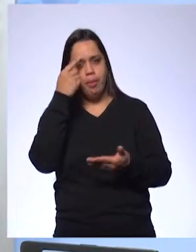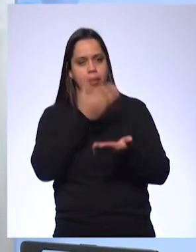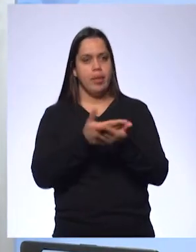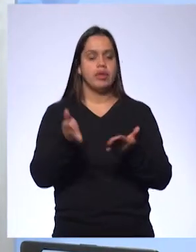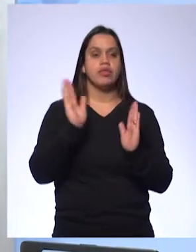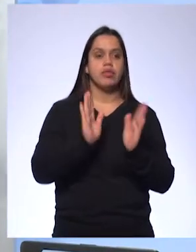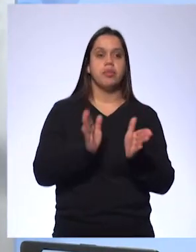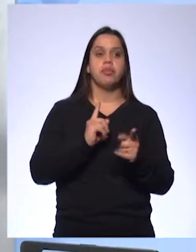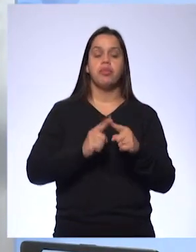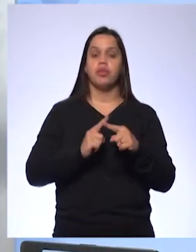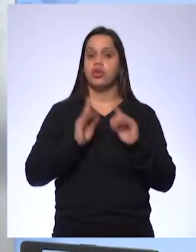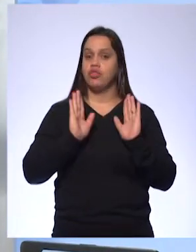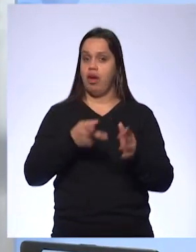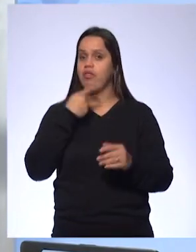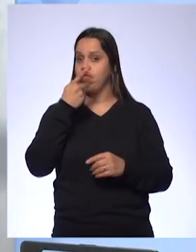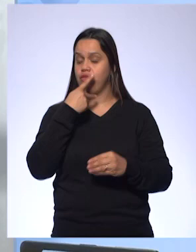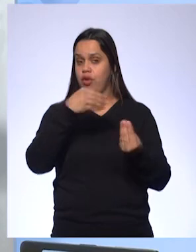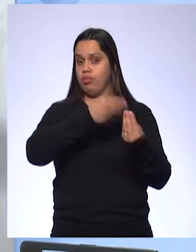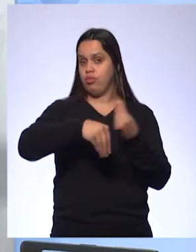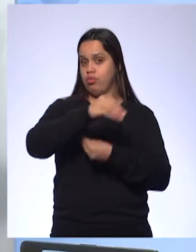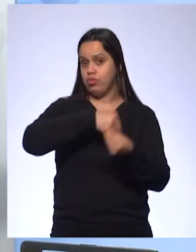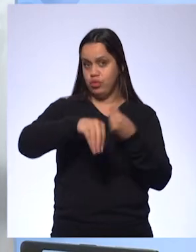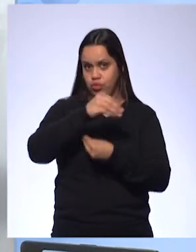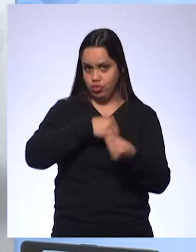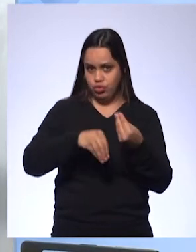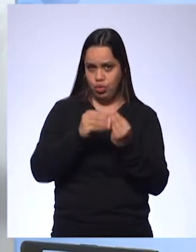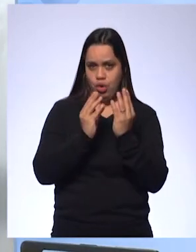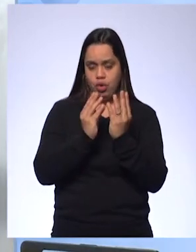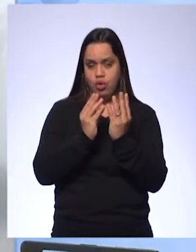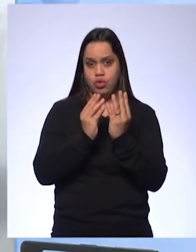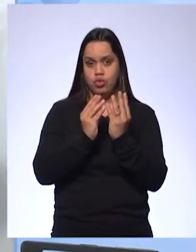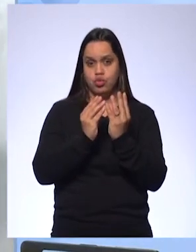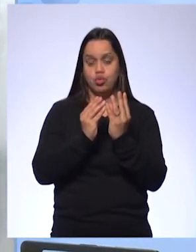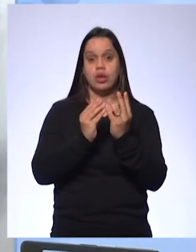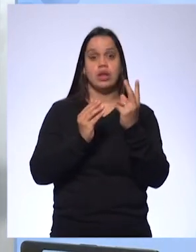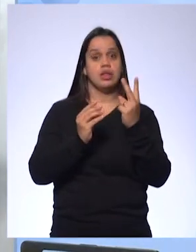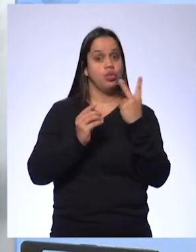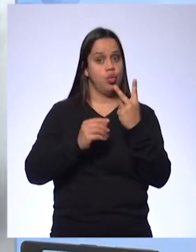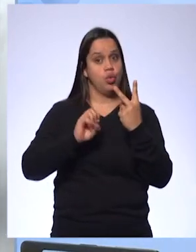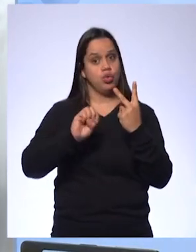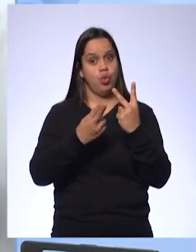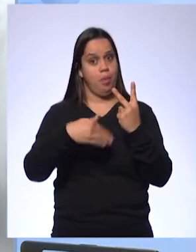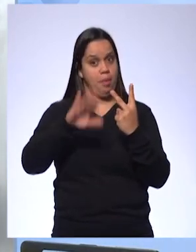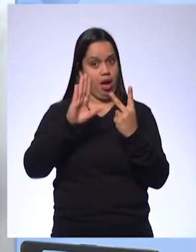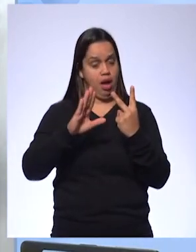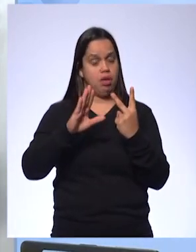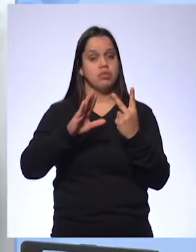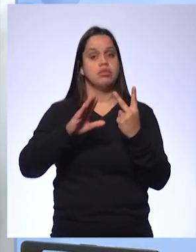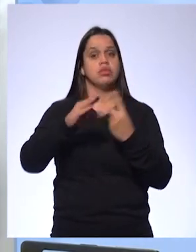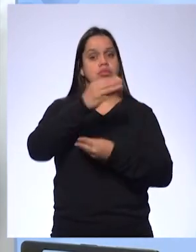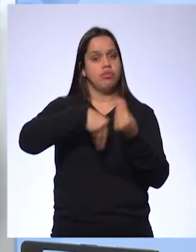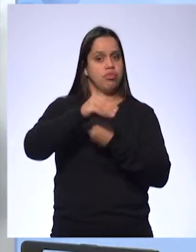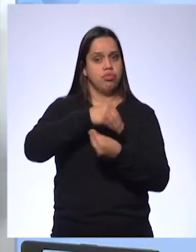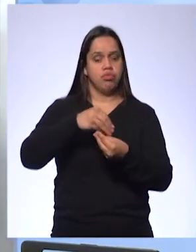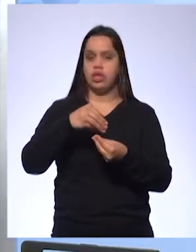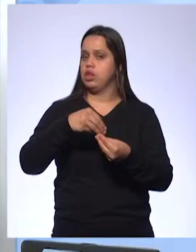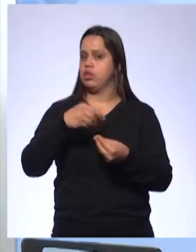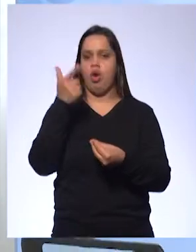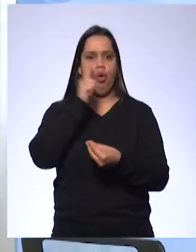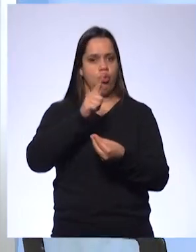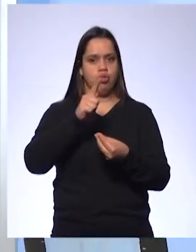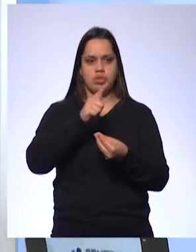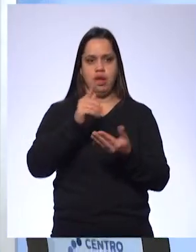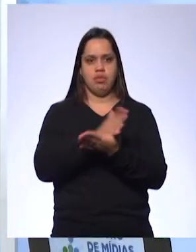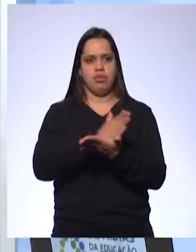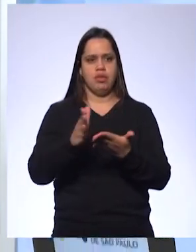pouquinho. A gente já falou das misturas heterogêneas, que é aquelas que não misturam, que tem duas fases. Por exemplo, a gente